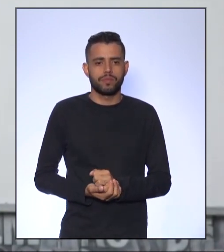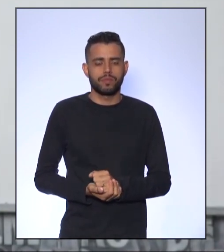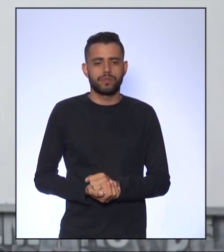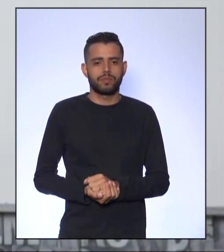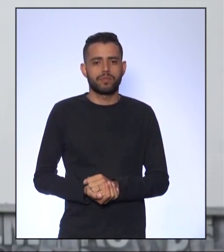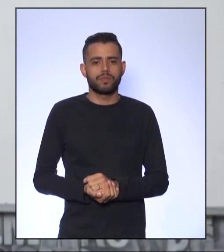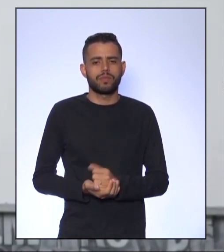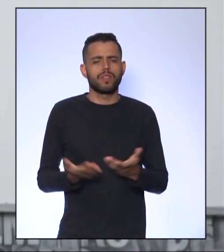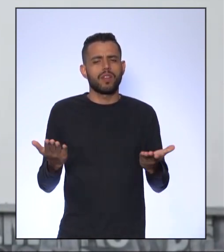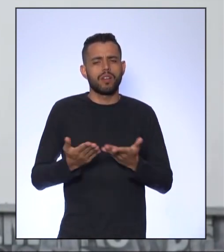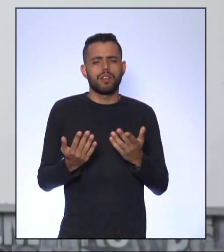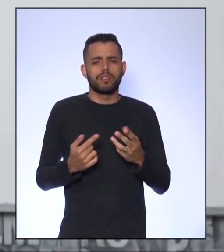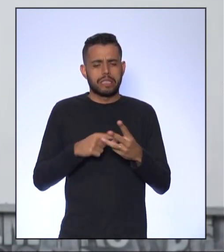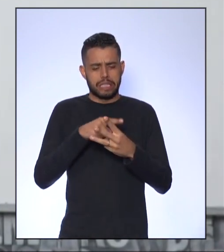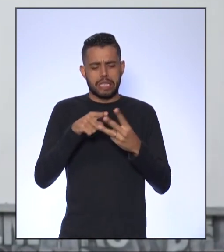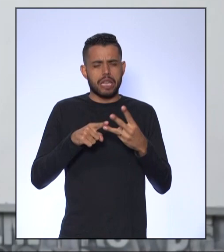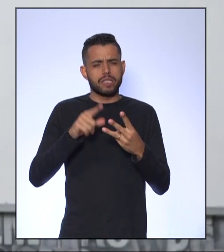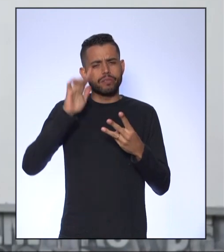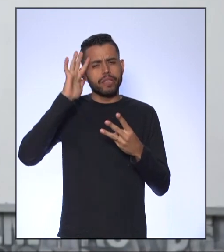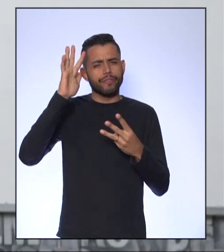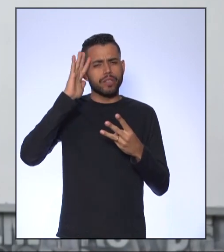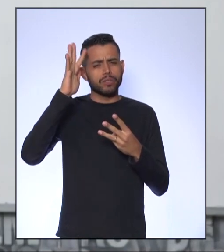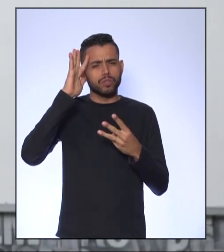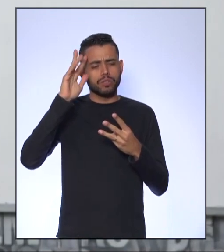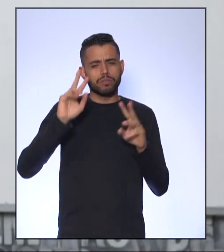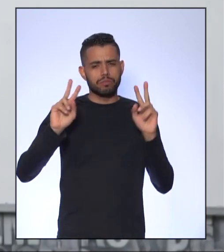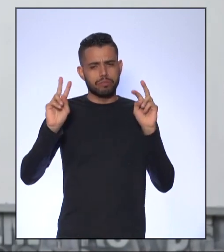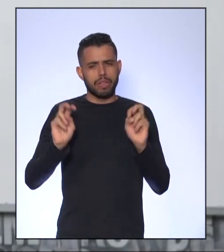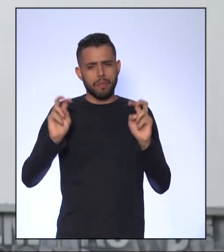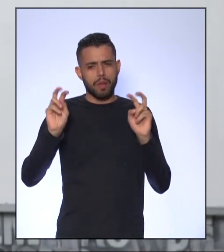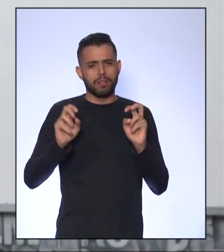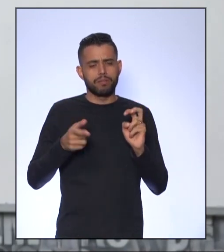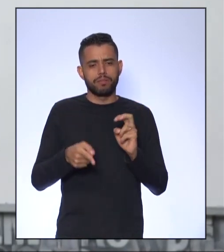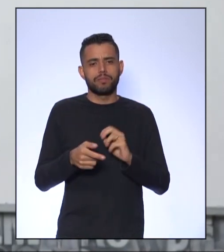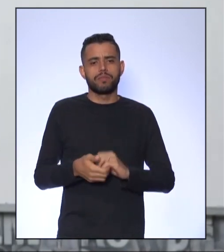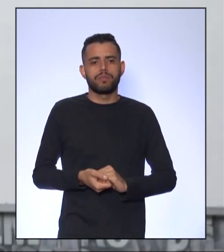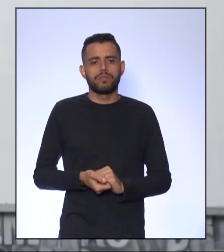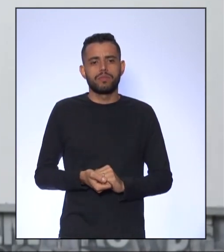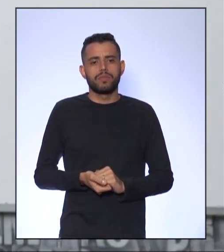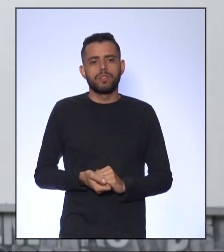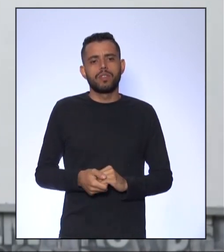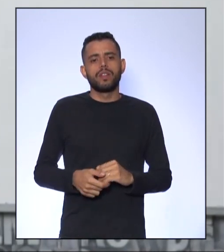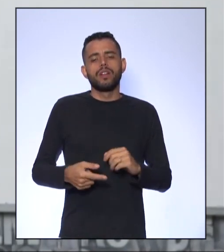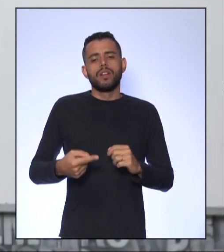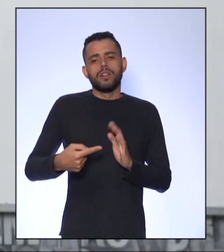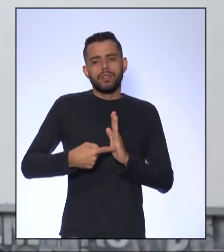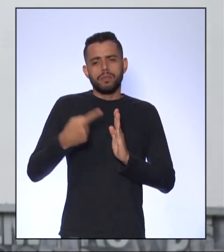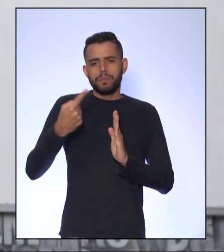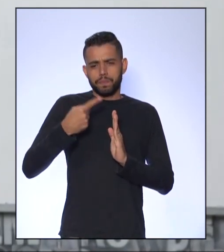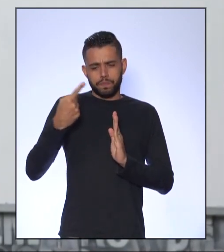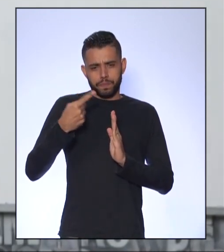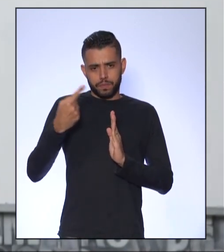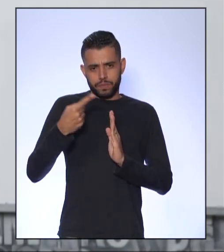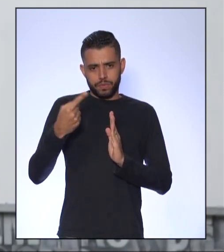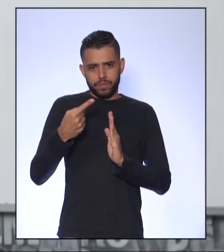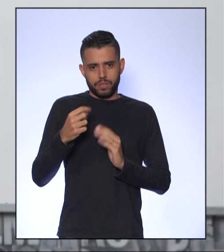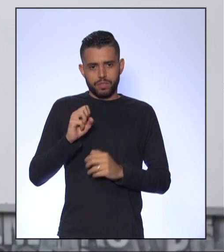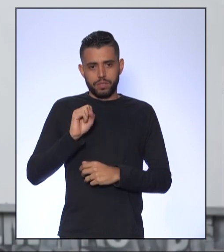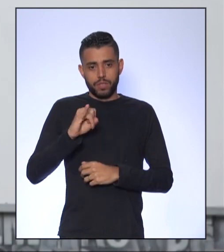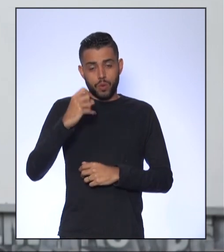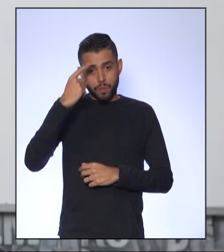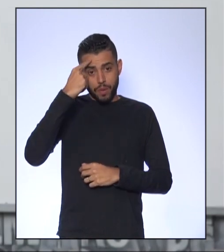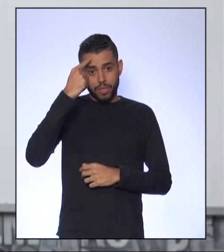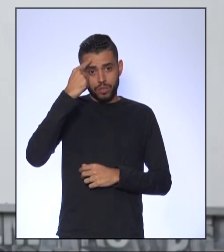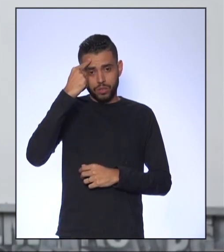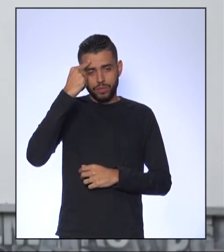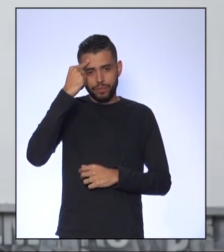3 reflexões sobre esta temática. Primeira coisa, quando eu penso